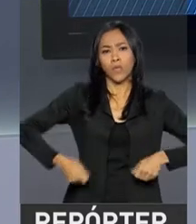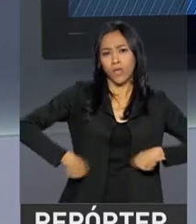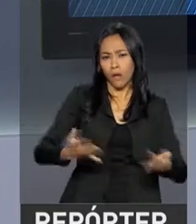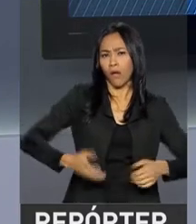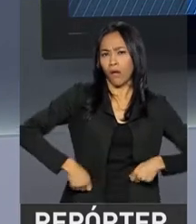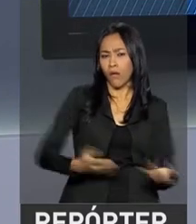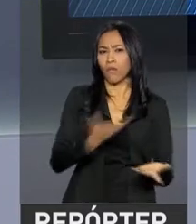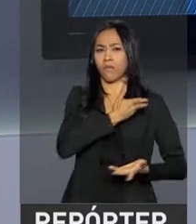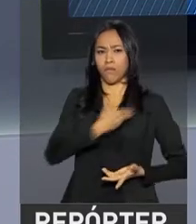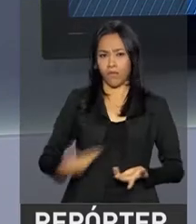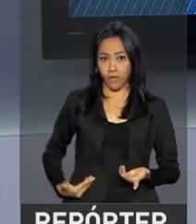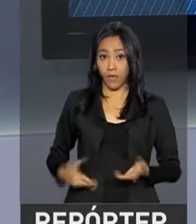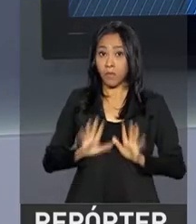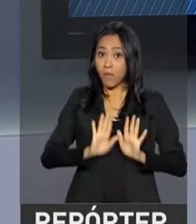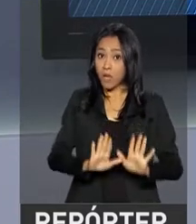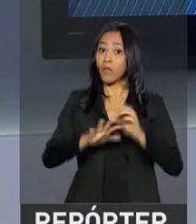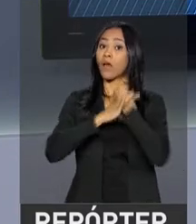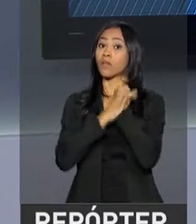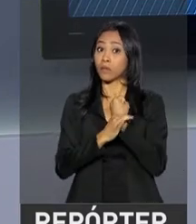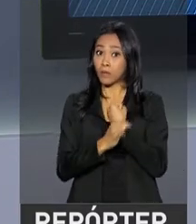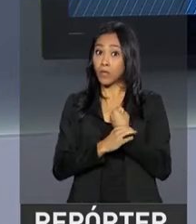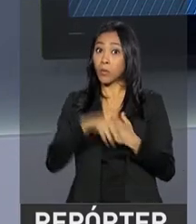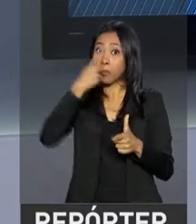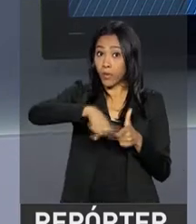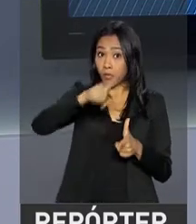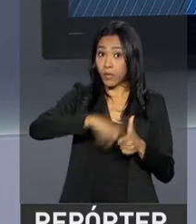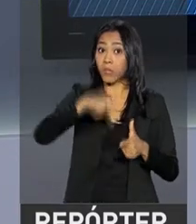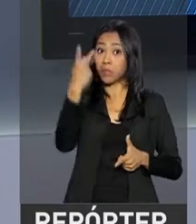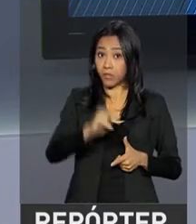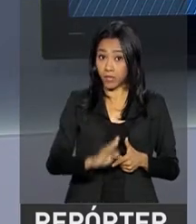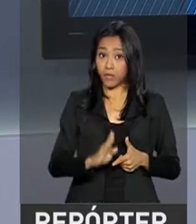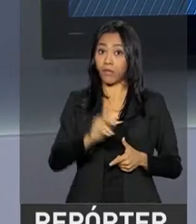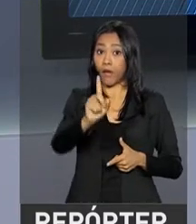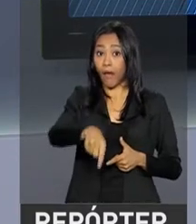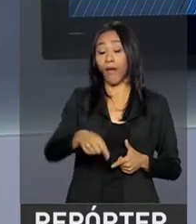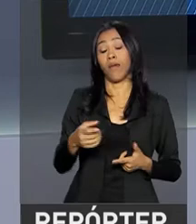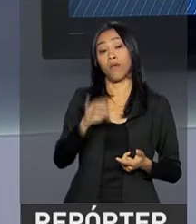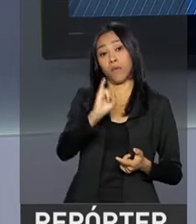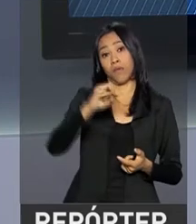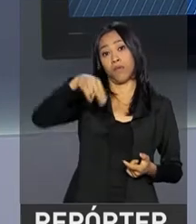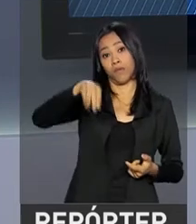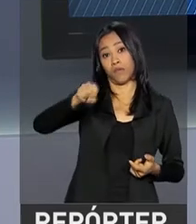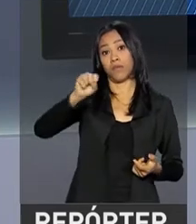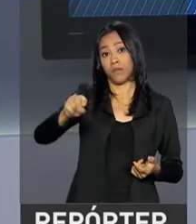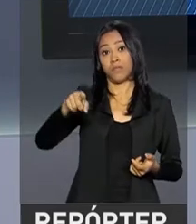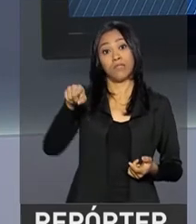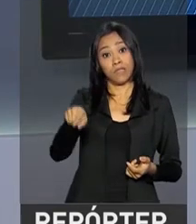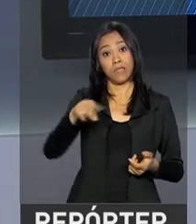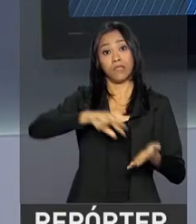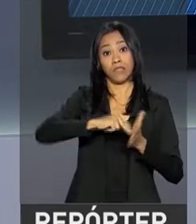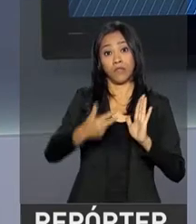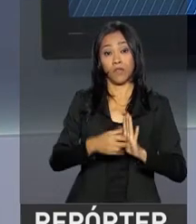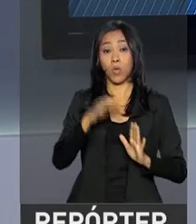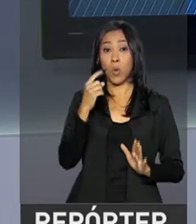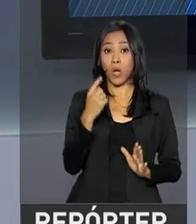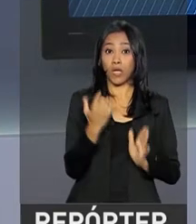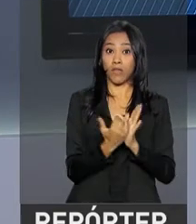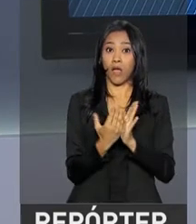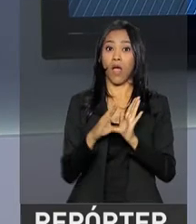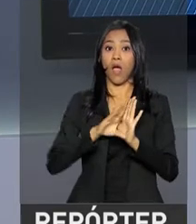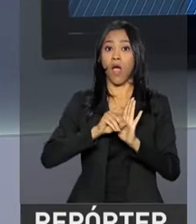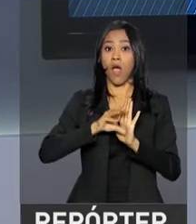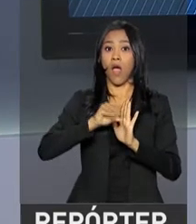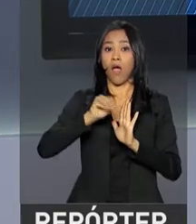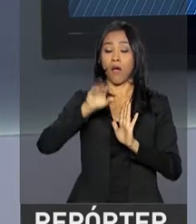governamentais mas garantiu que o grande problema continua sendo a previdência social que representa um percentual crescente do